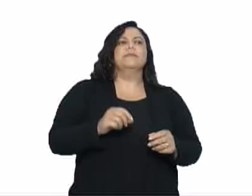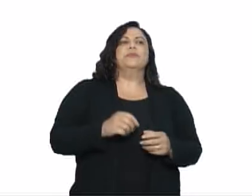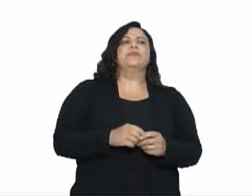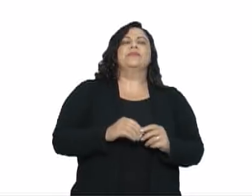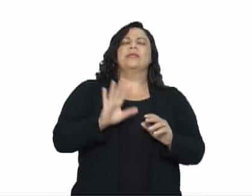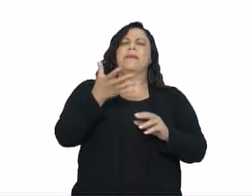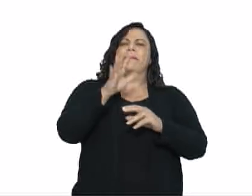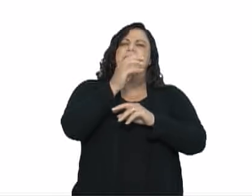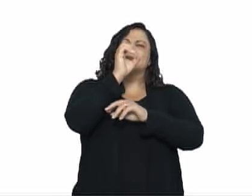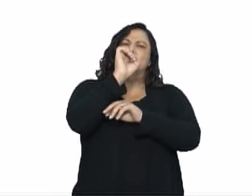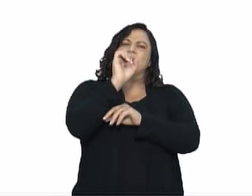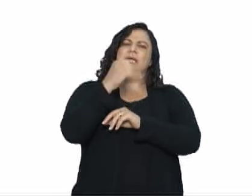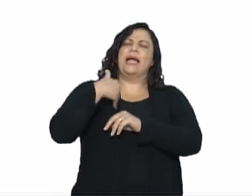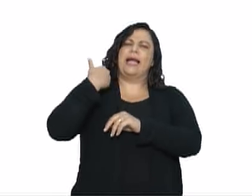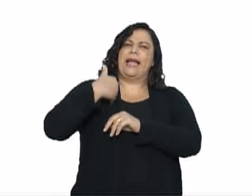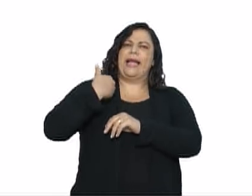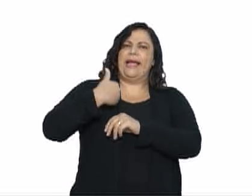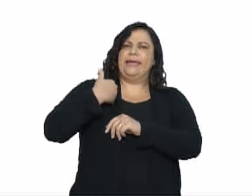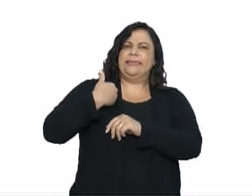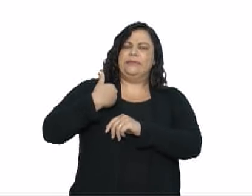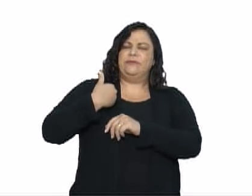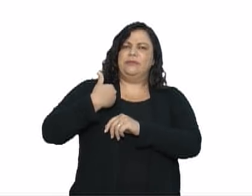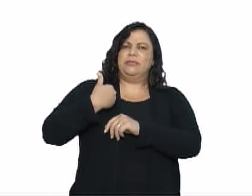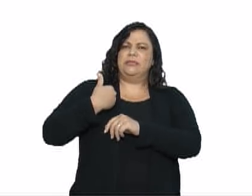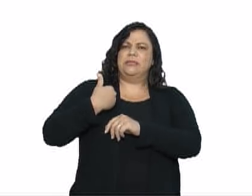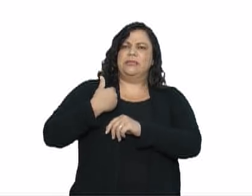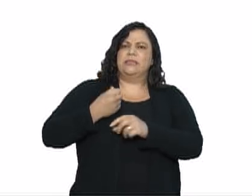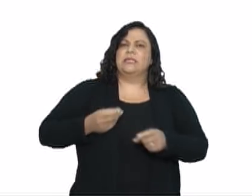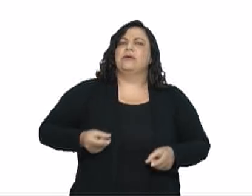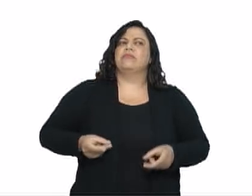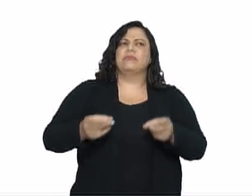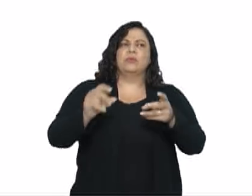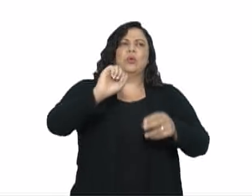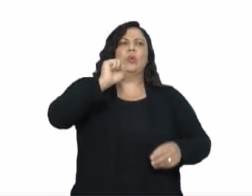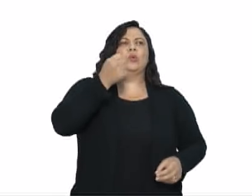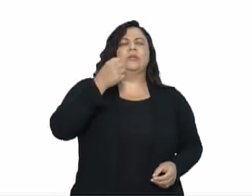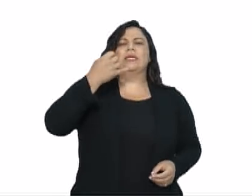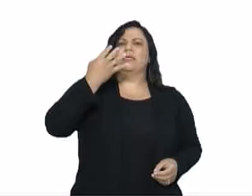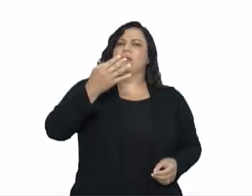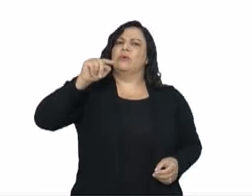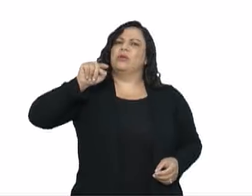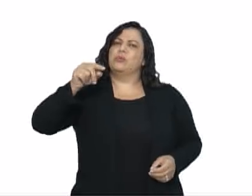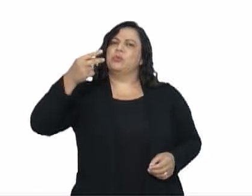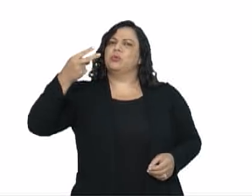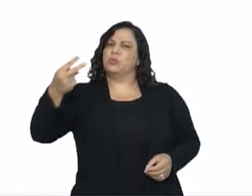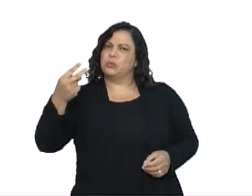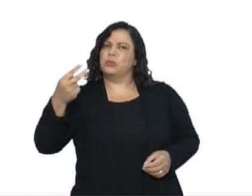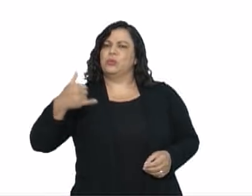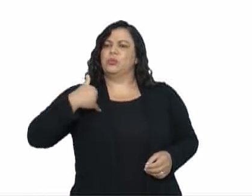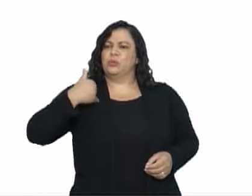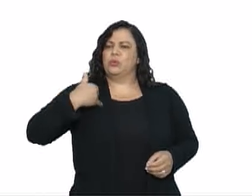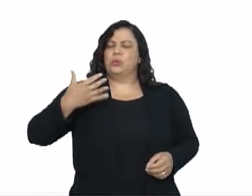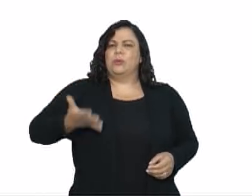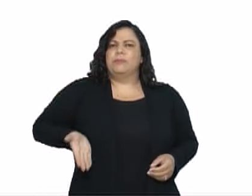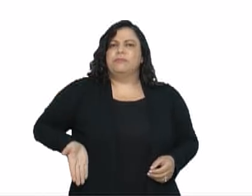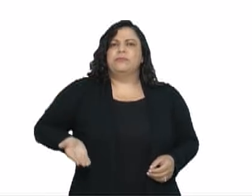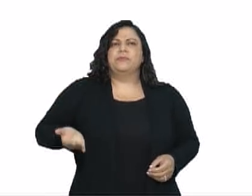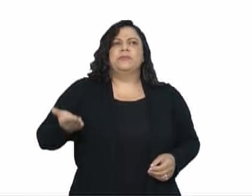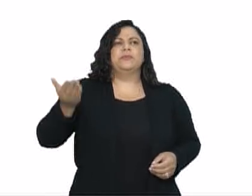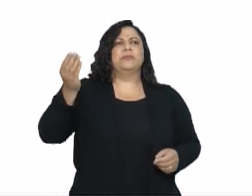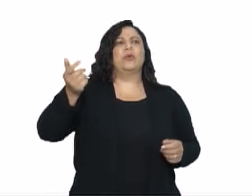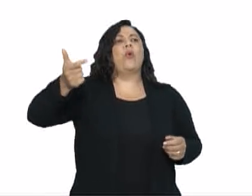84,2 anos. É sensacional isso, passar dos 84 anos. Outros tigres asiáticos